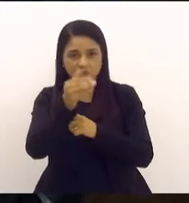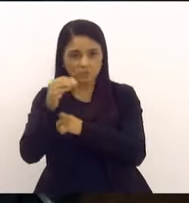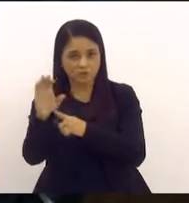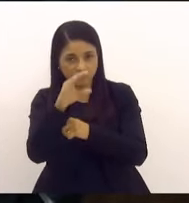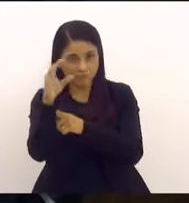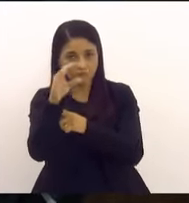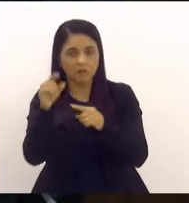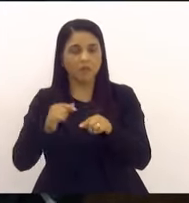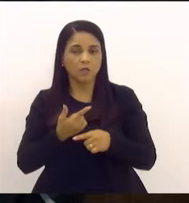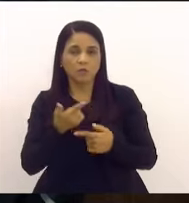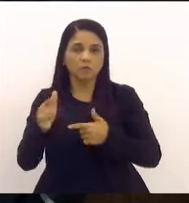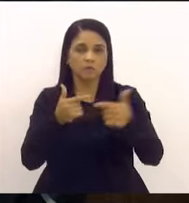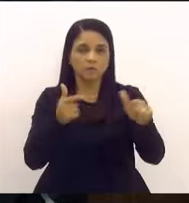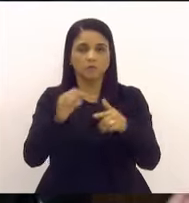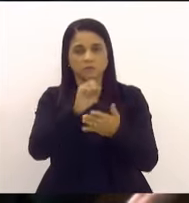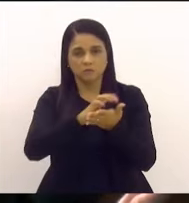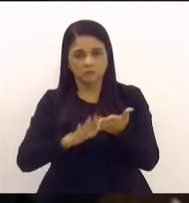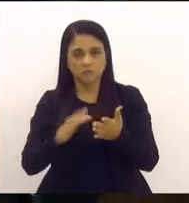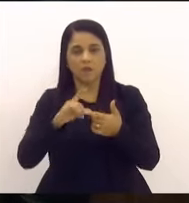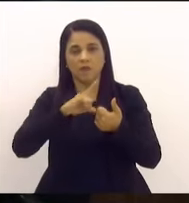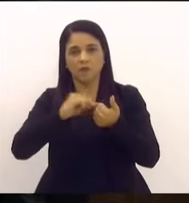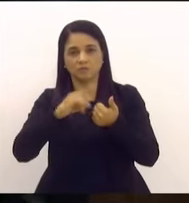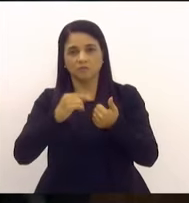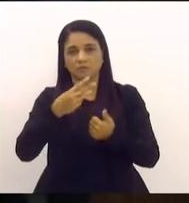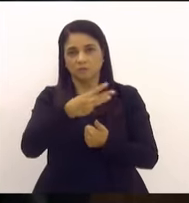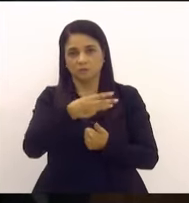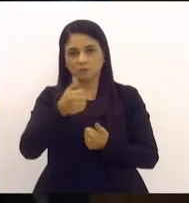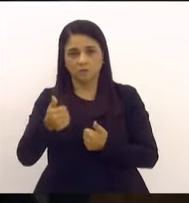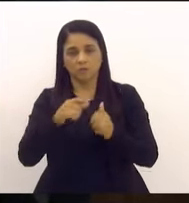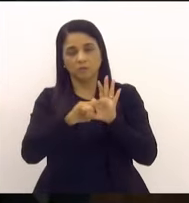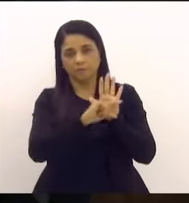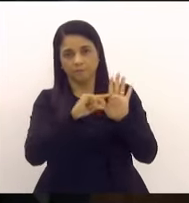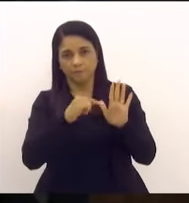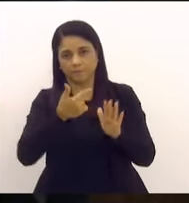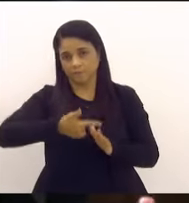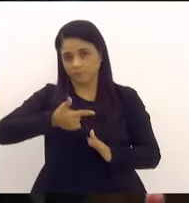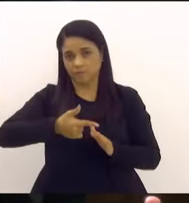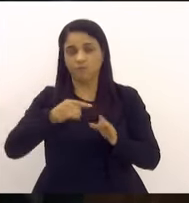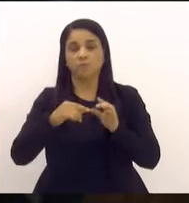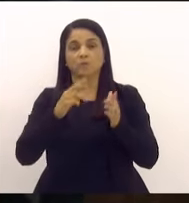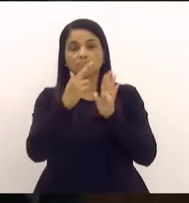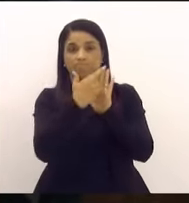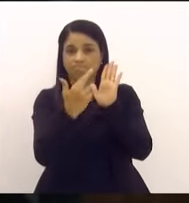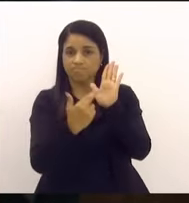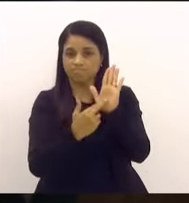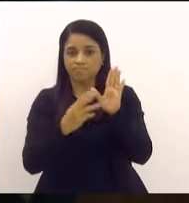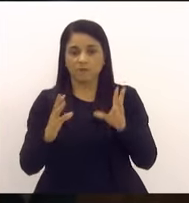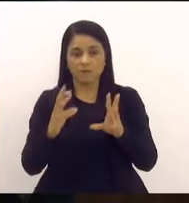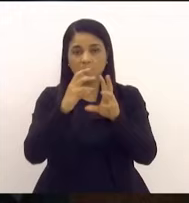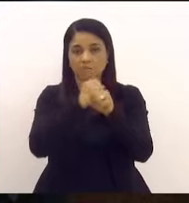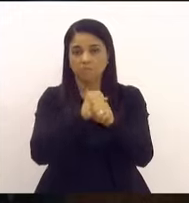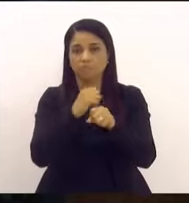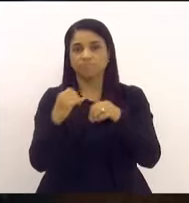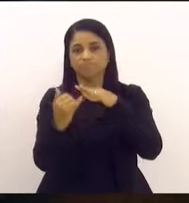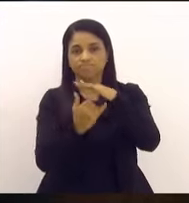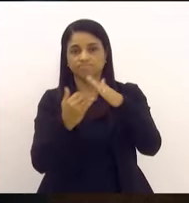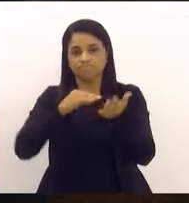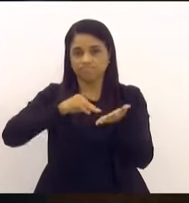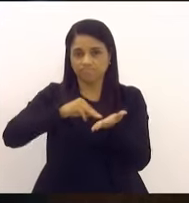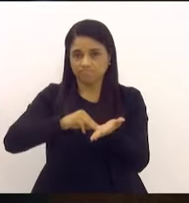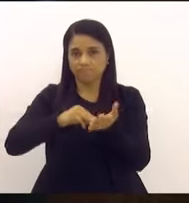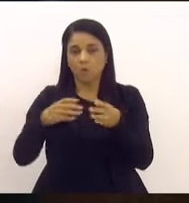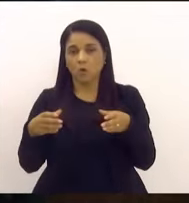forem designadas. Artigo 31, parágrafo 2º. São requisitos cumulativos para os membros efetivos do